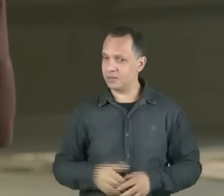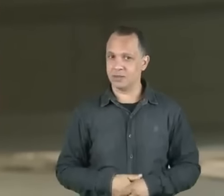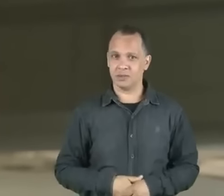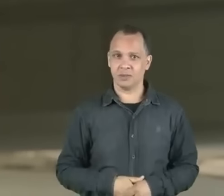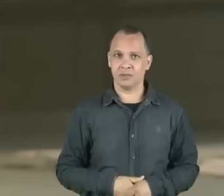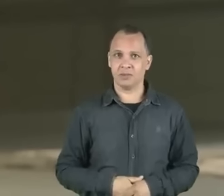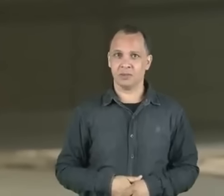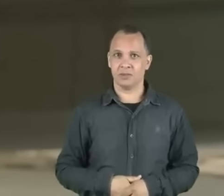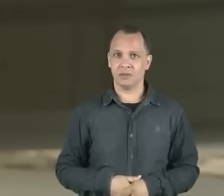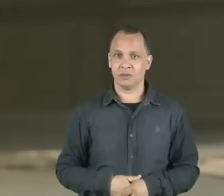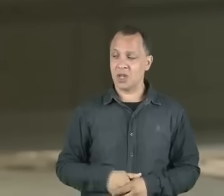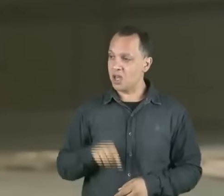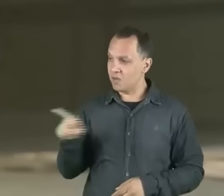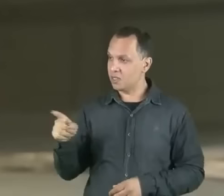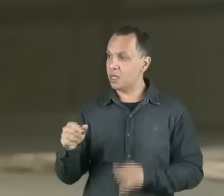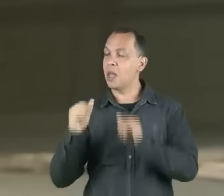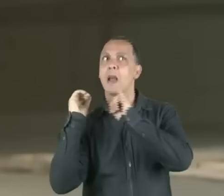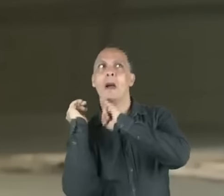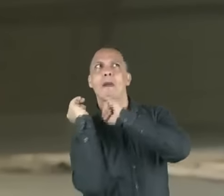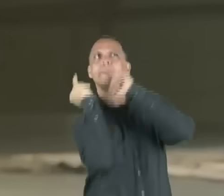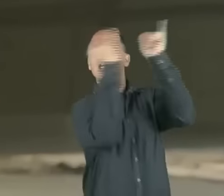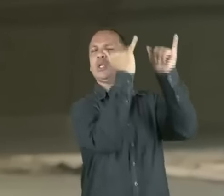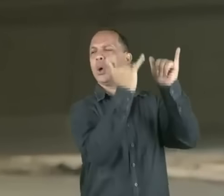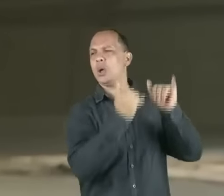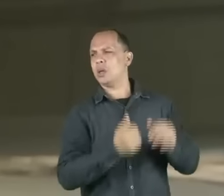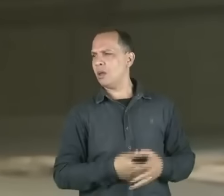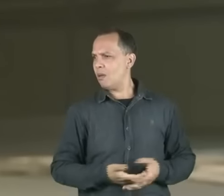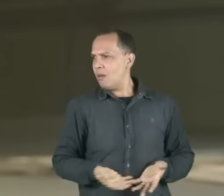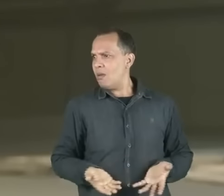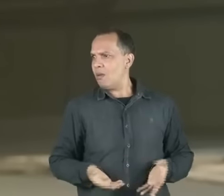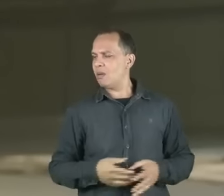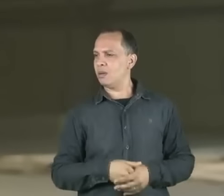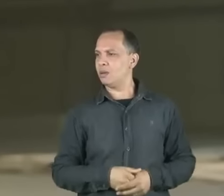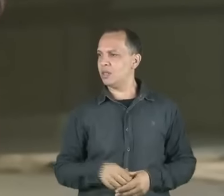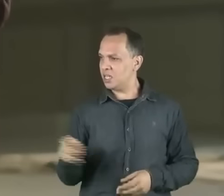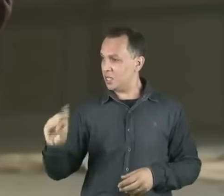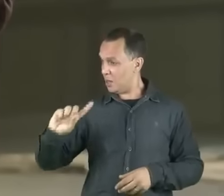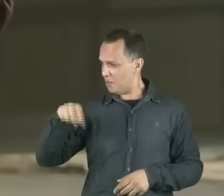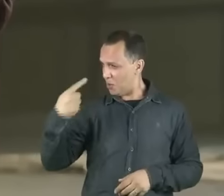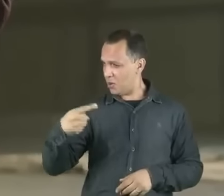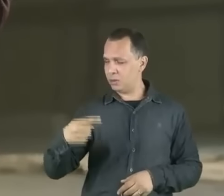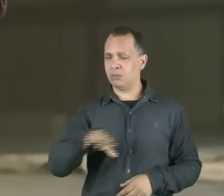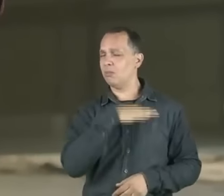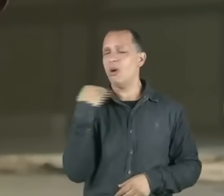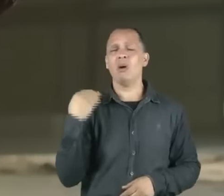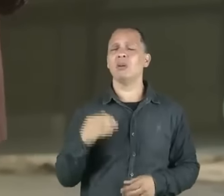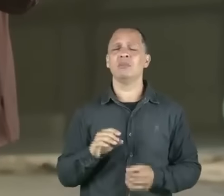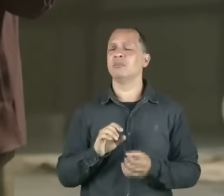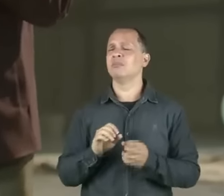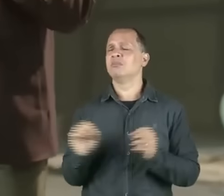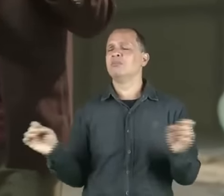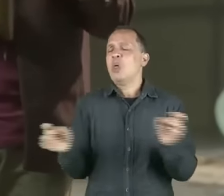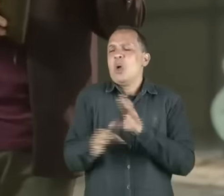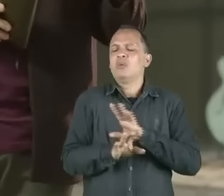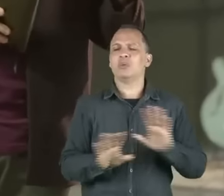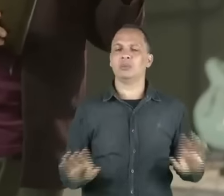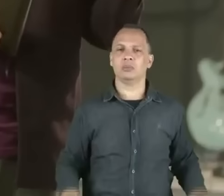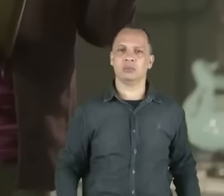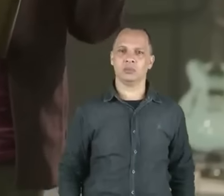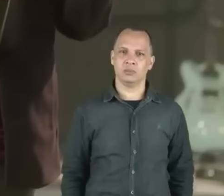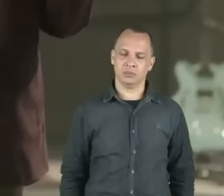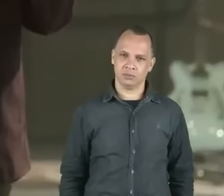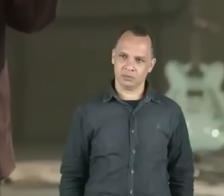se ela dissesse desiste de Deus o e morrem e é muito interessante que